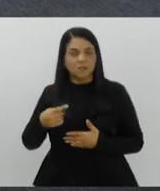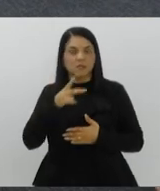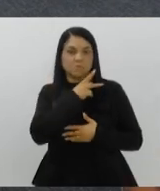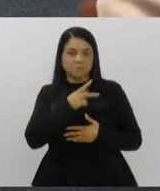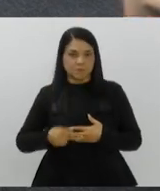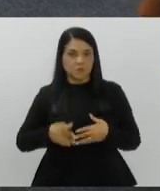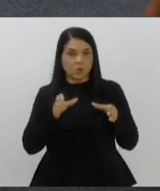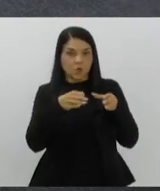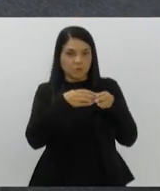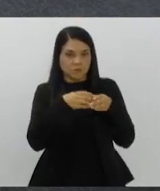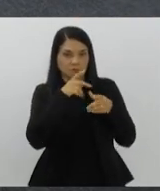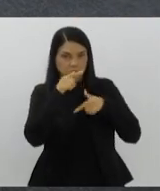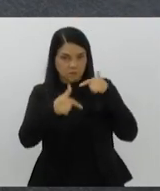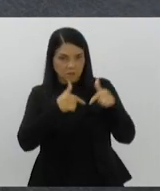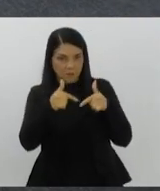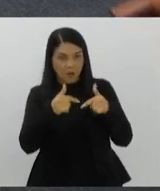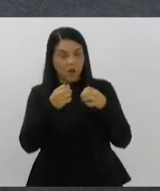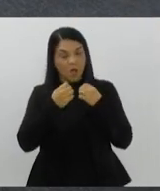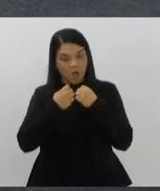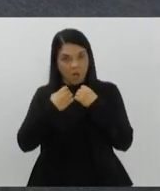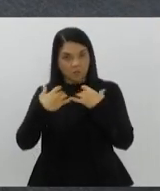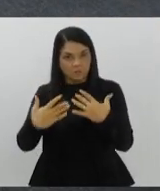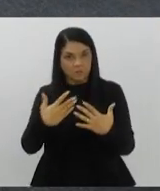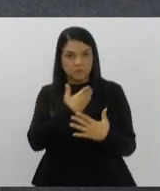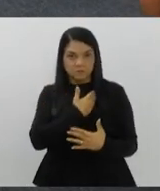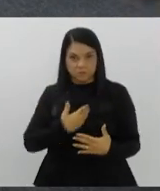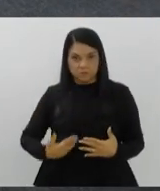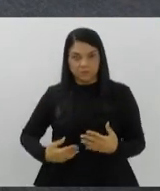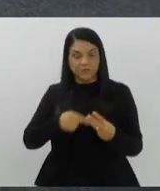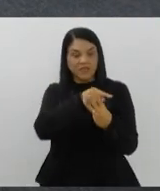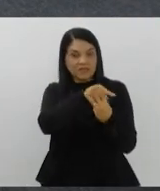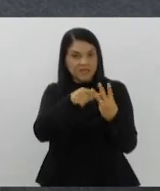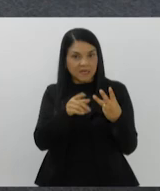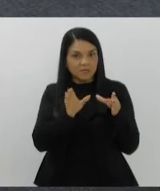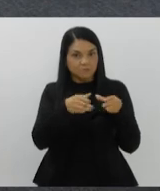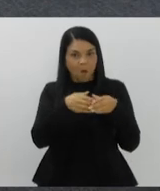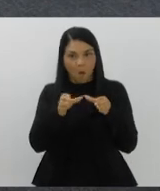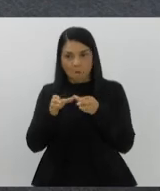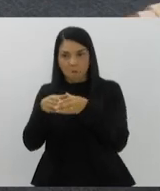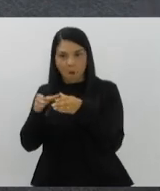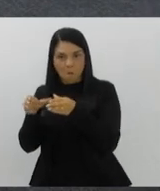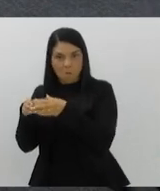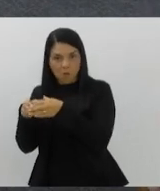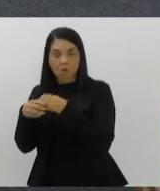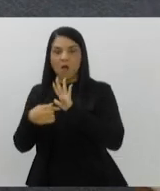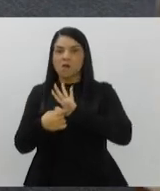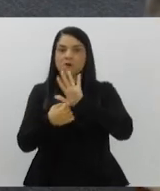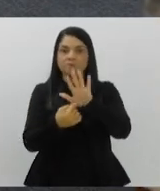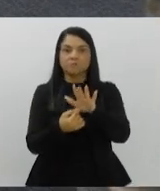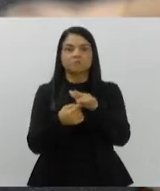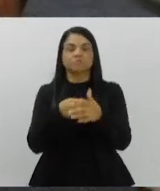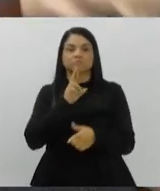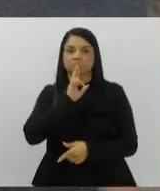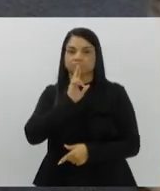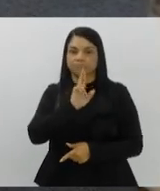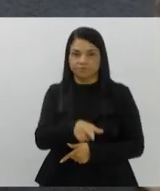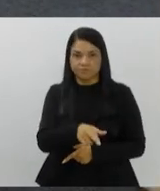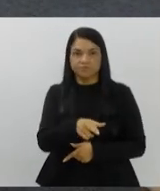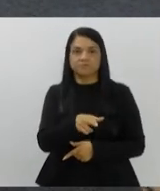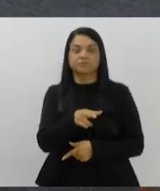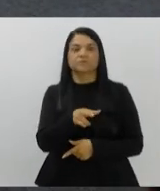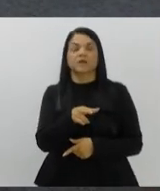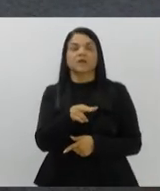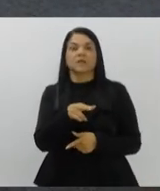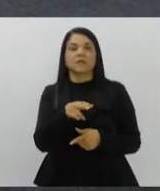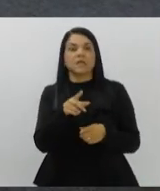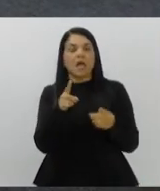e essa audiência pública, sem dúvida nenhuma, com três comissões, vai poder apresentar resultados que possam